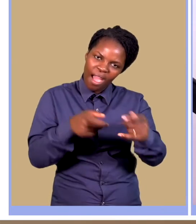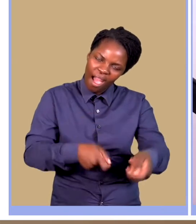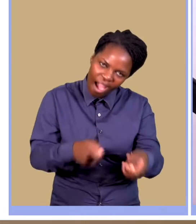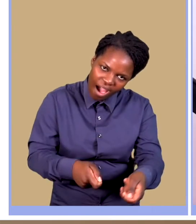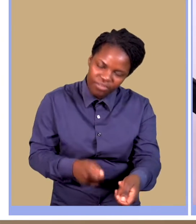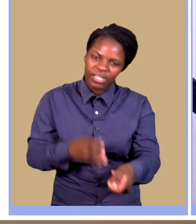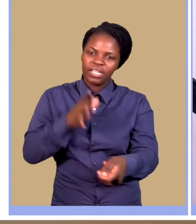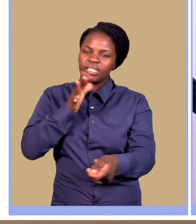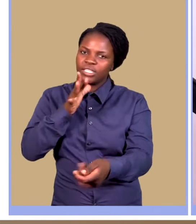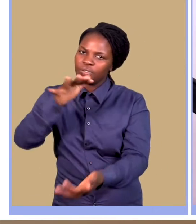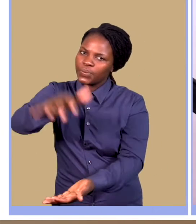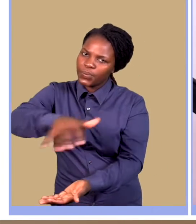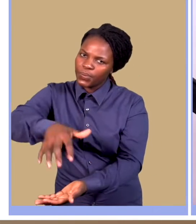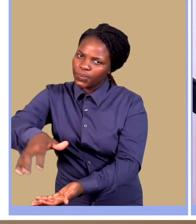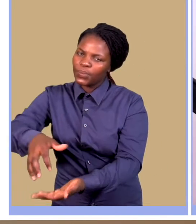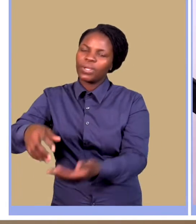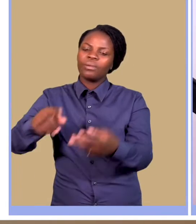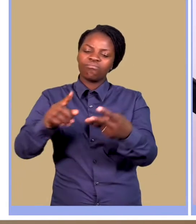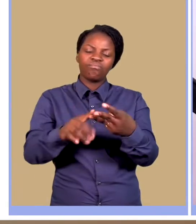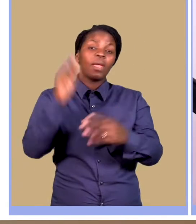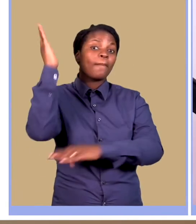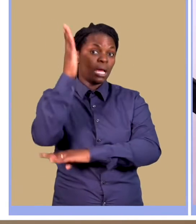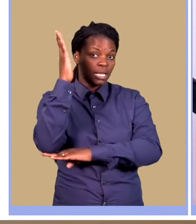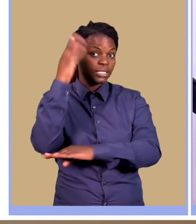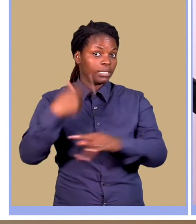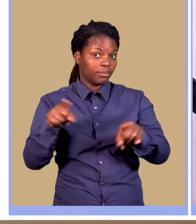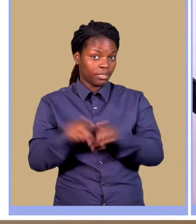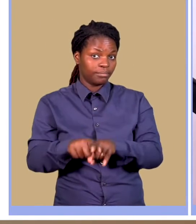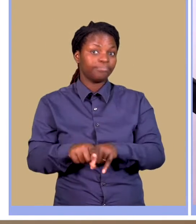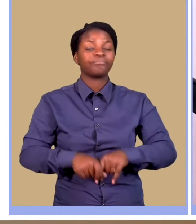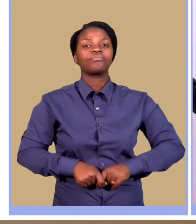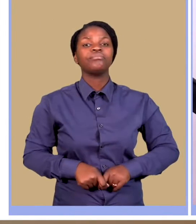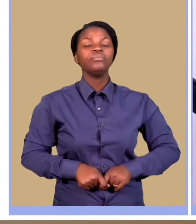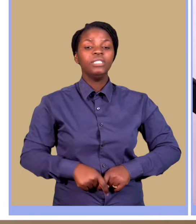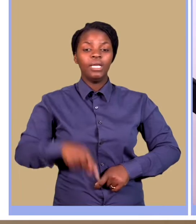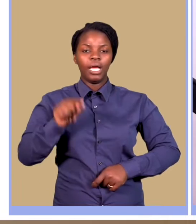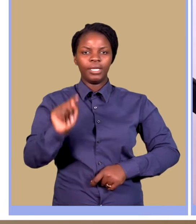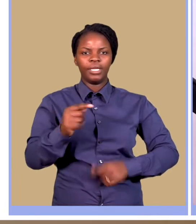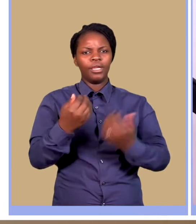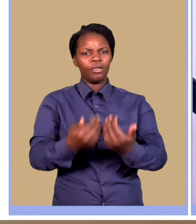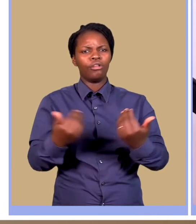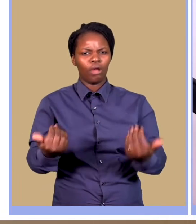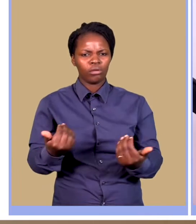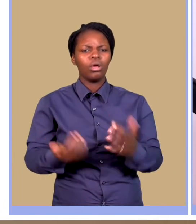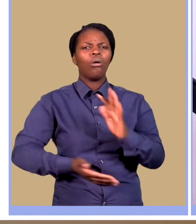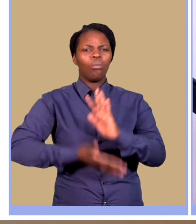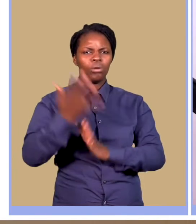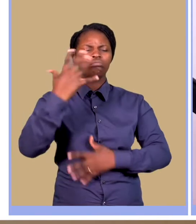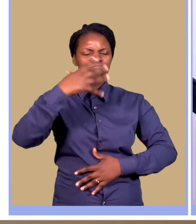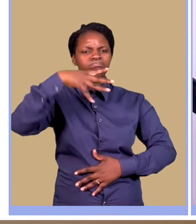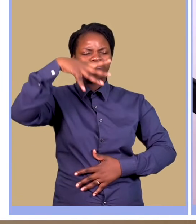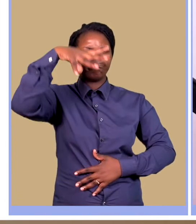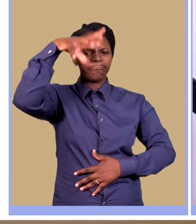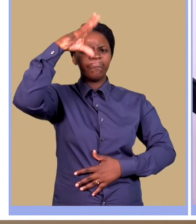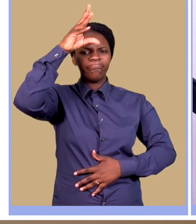crianças já vêm sendo consciencializadas acerca da conservação do meio ambiente, já vêm lá elas já